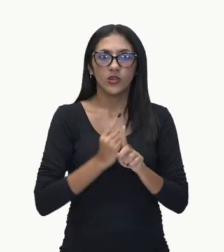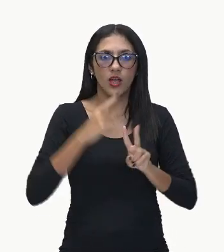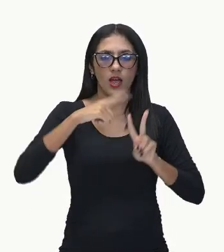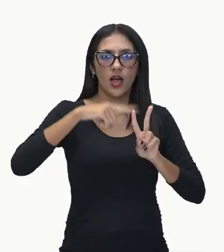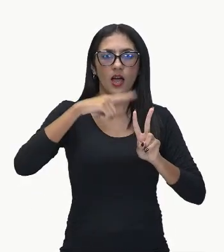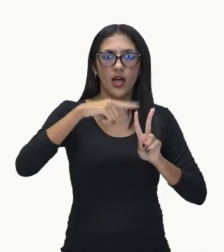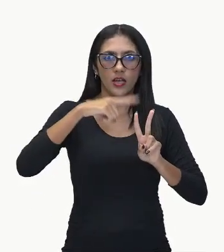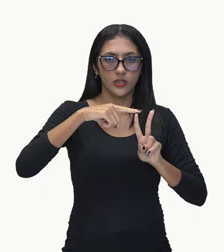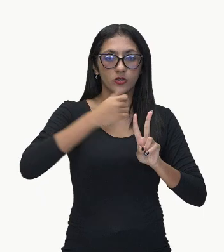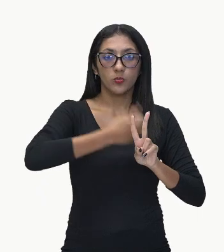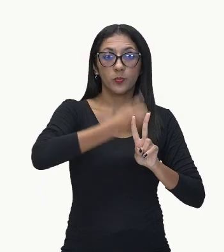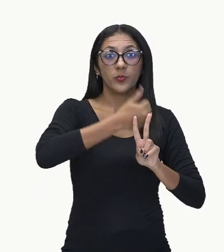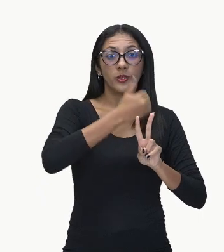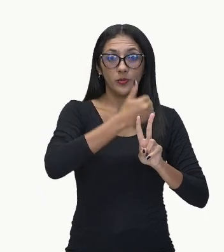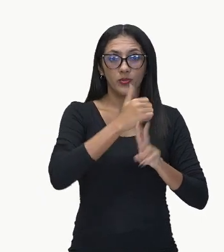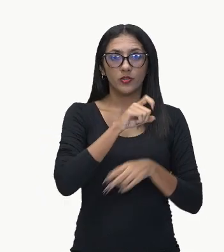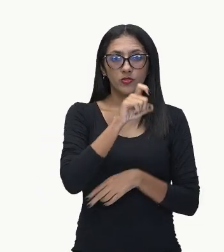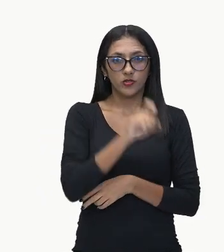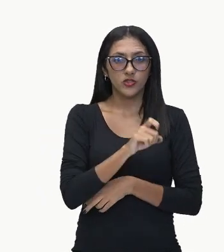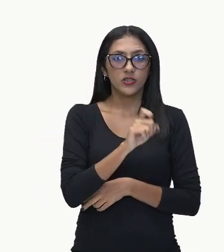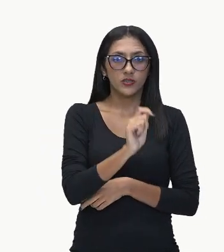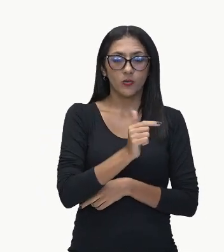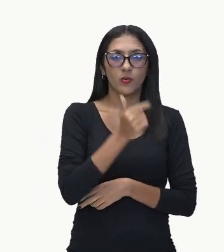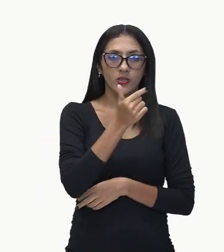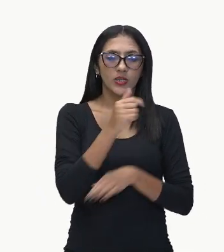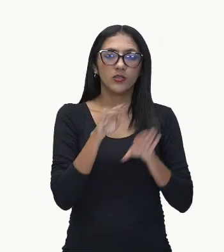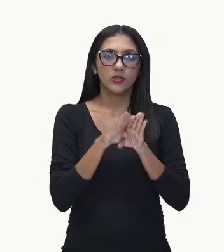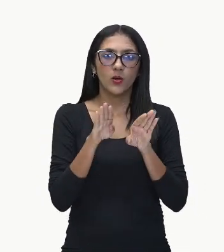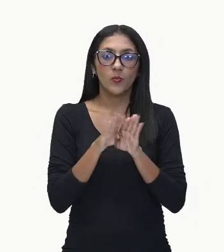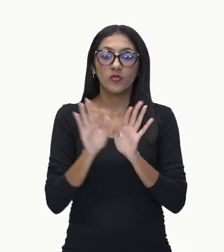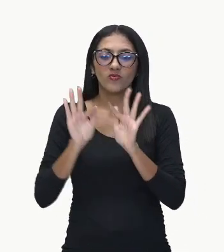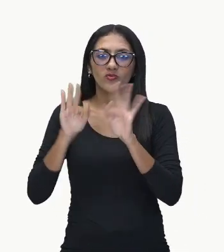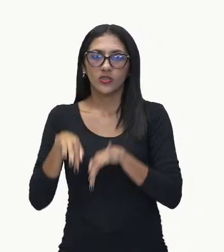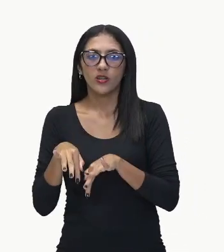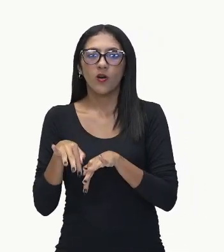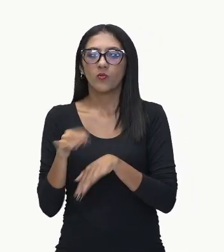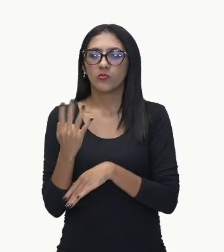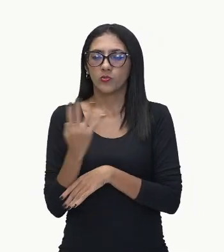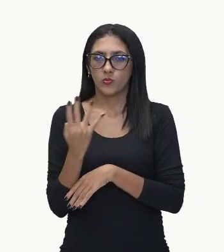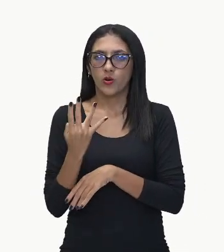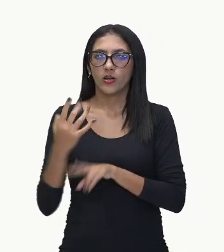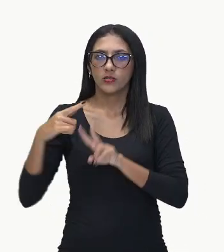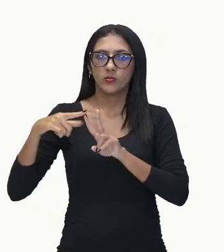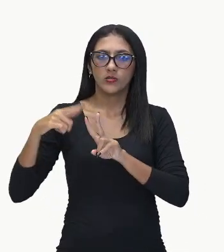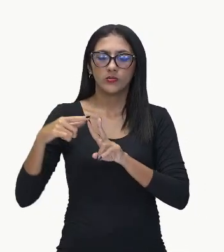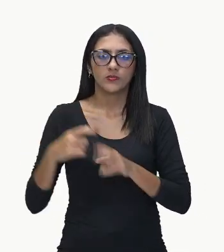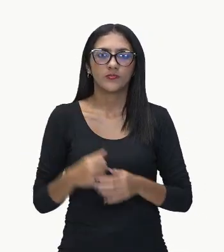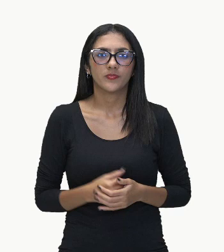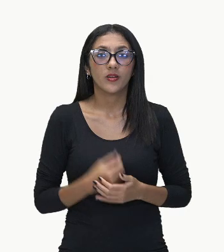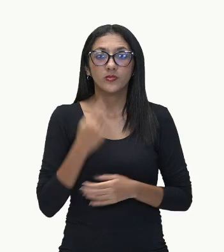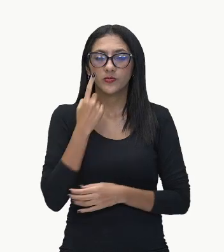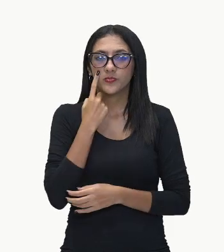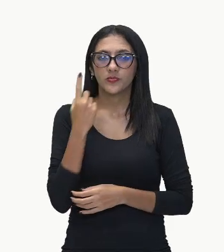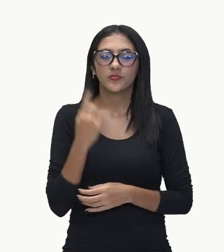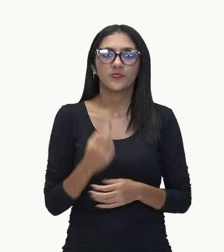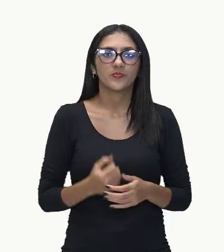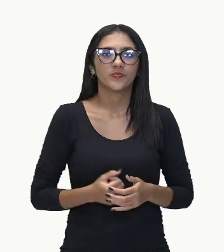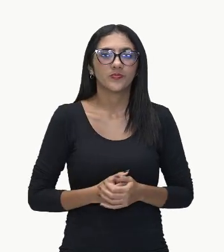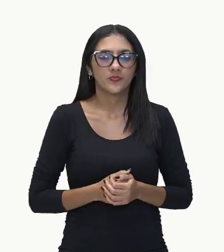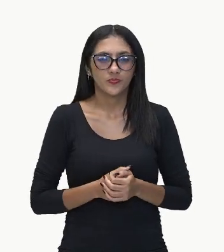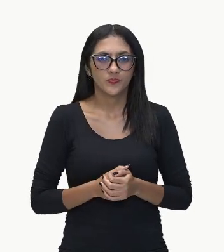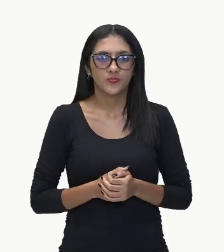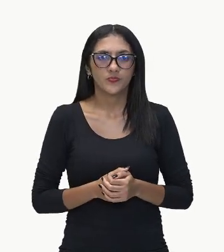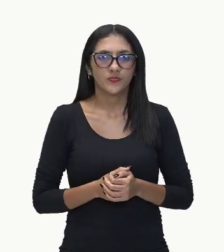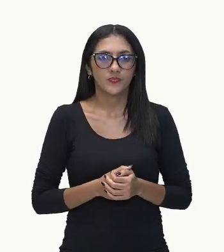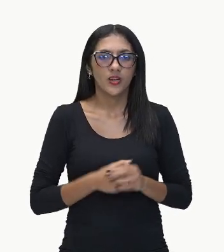tirar a raiz do último termo e aí vem aqui que vai ficar da seguinte maneira ra Quad x x